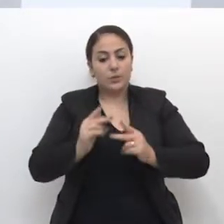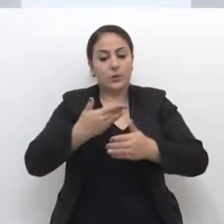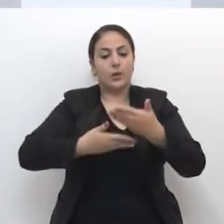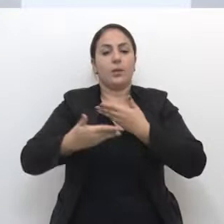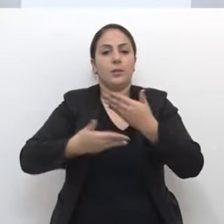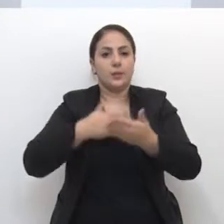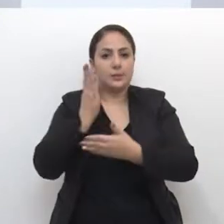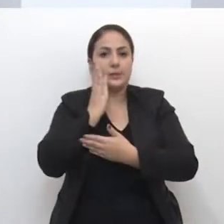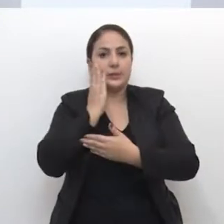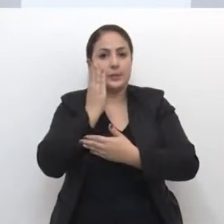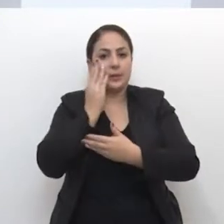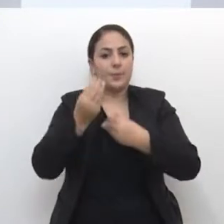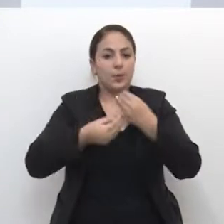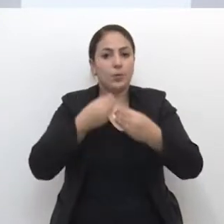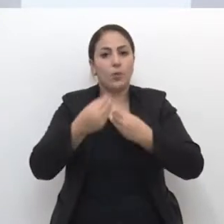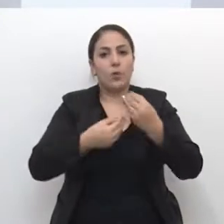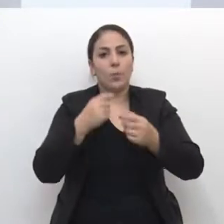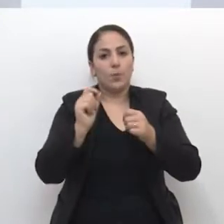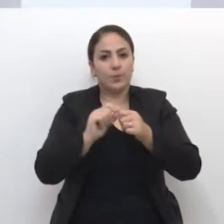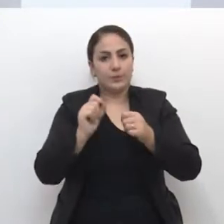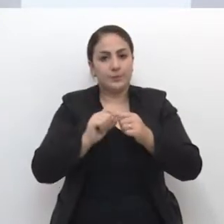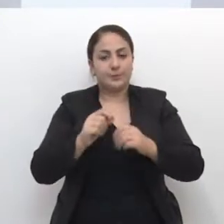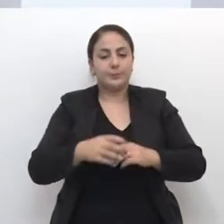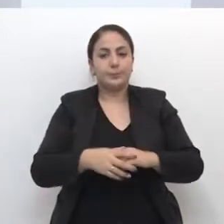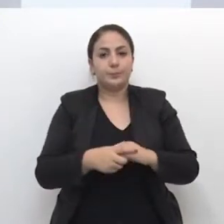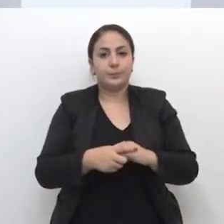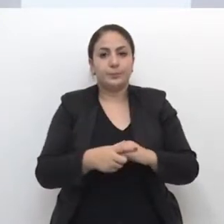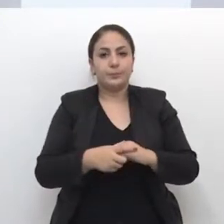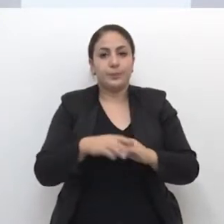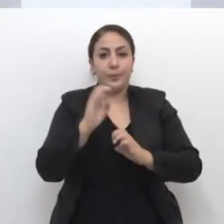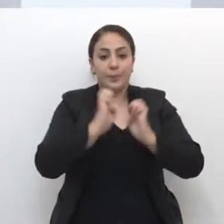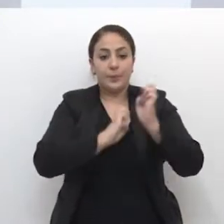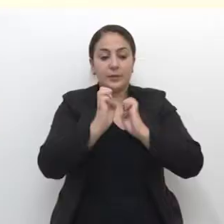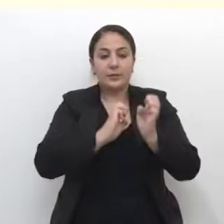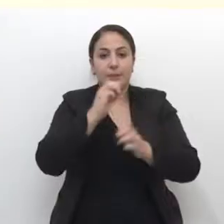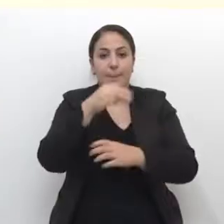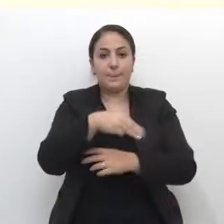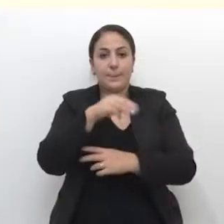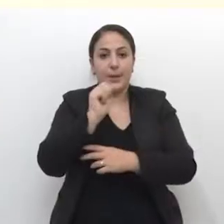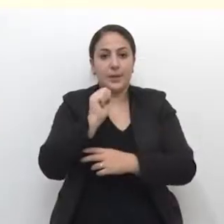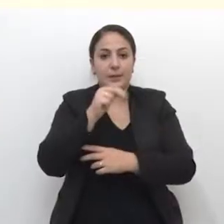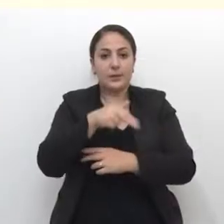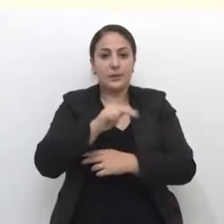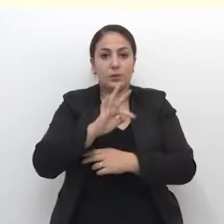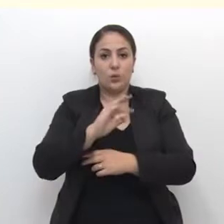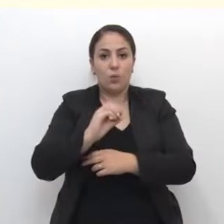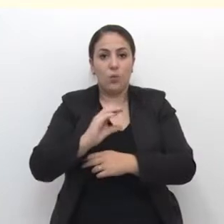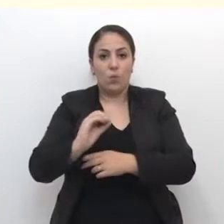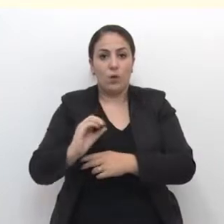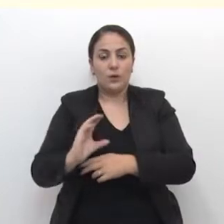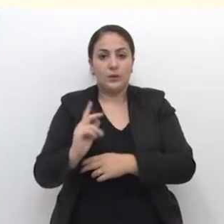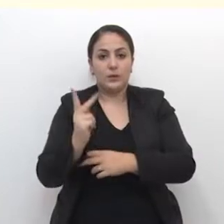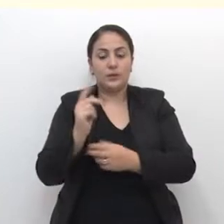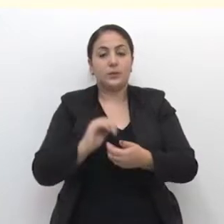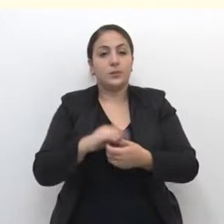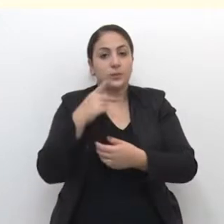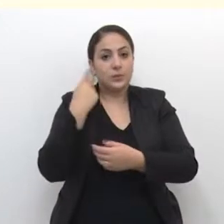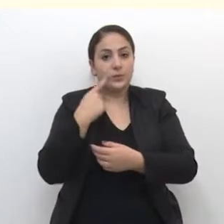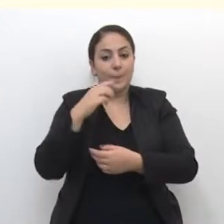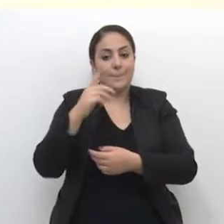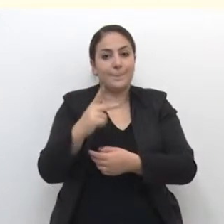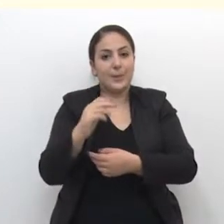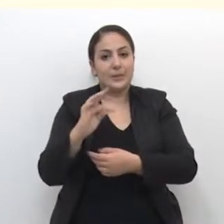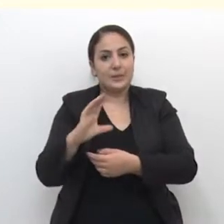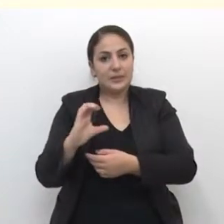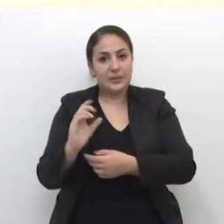daqueles, quem for atender já sabe que procedimento precisa tomar. Manitowalk. Vereador Patrick